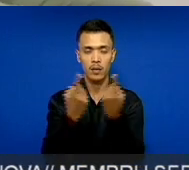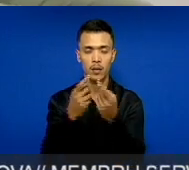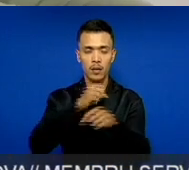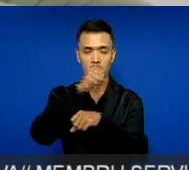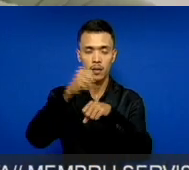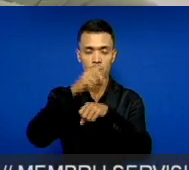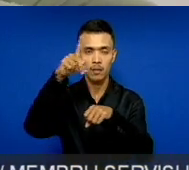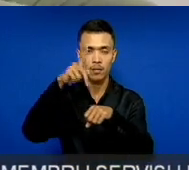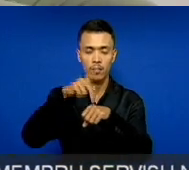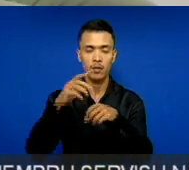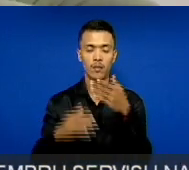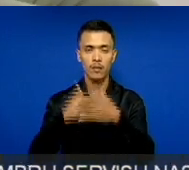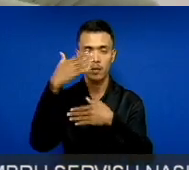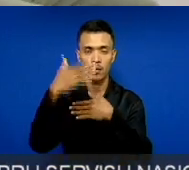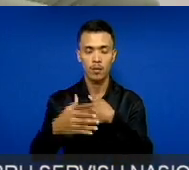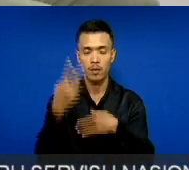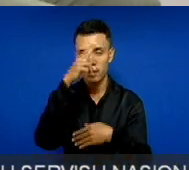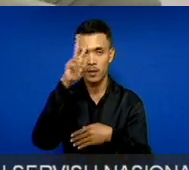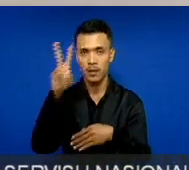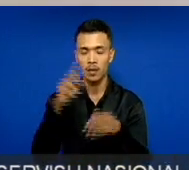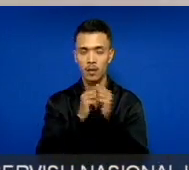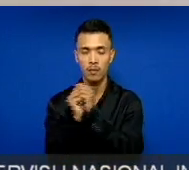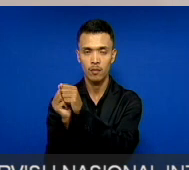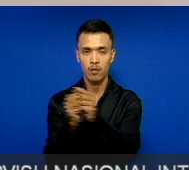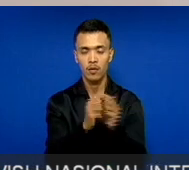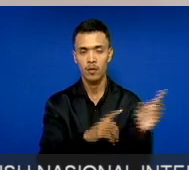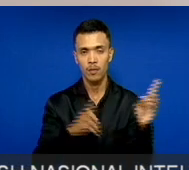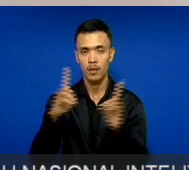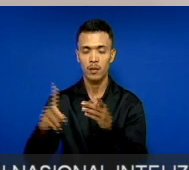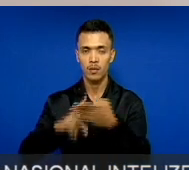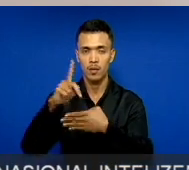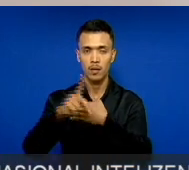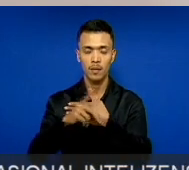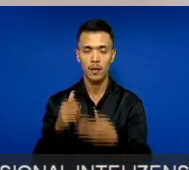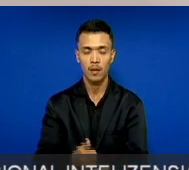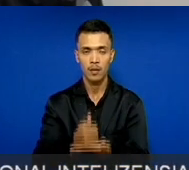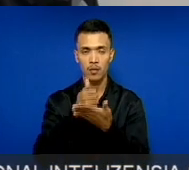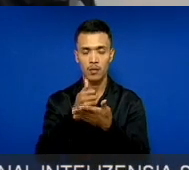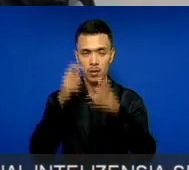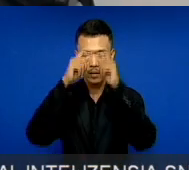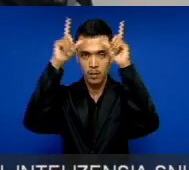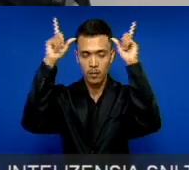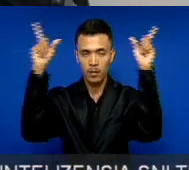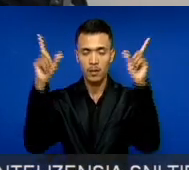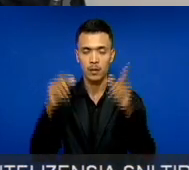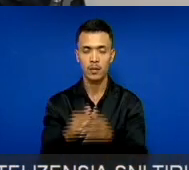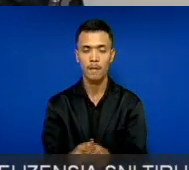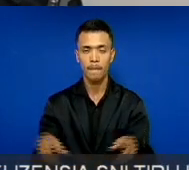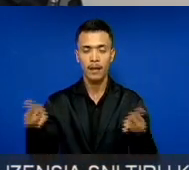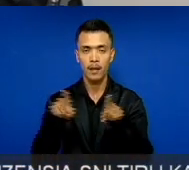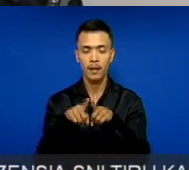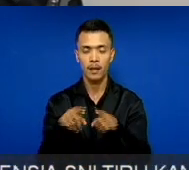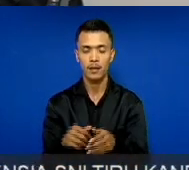tangne ba oin se harreha mutuk implementasan programa hirak nebe atu apoio Timor-Leste. Stanley Tang, nudar